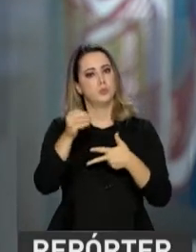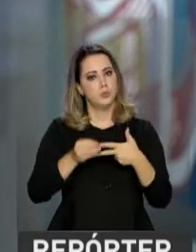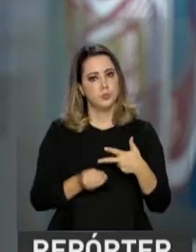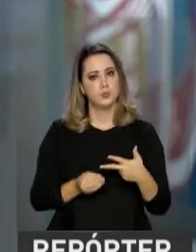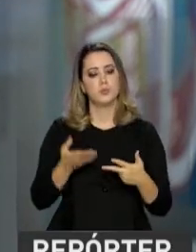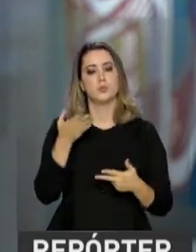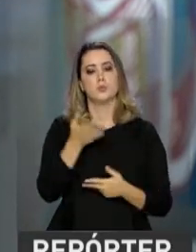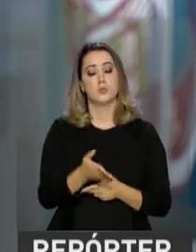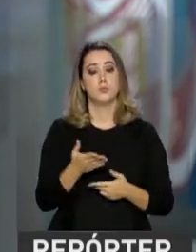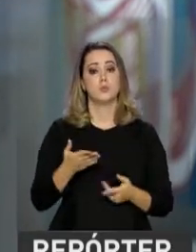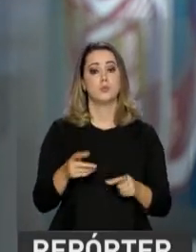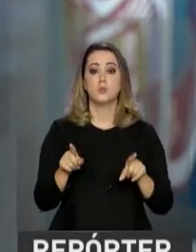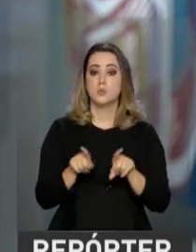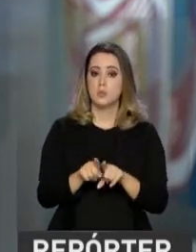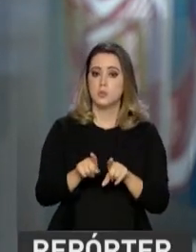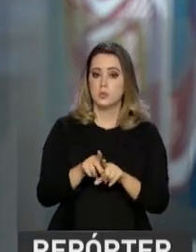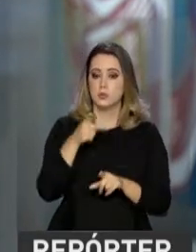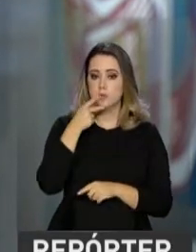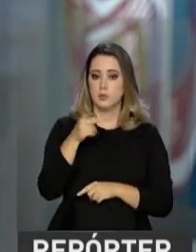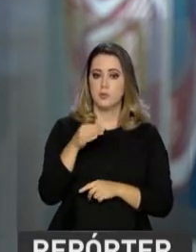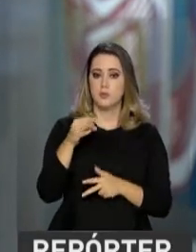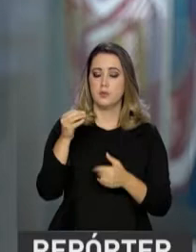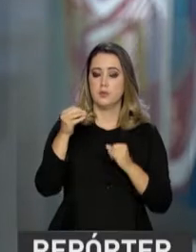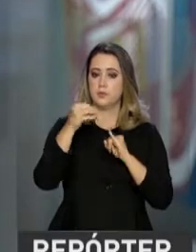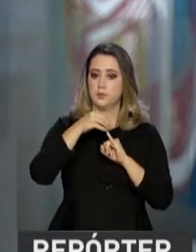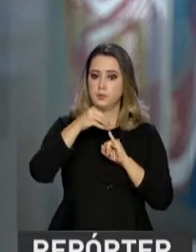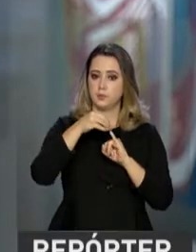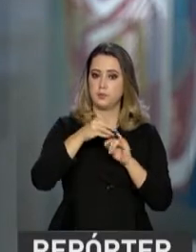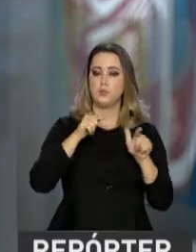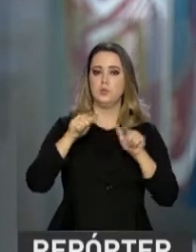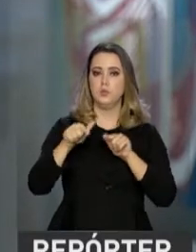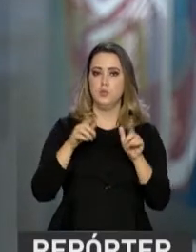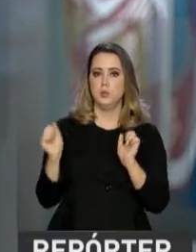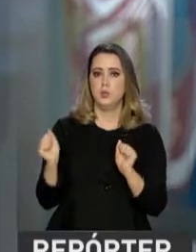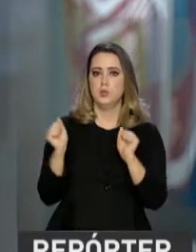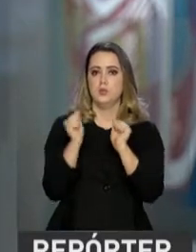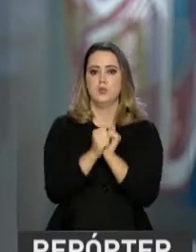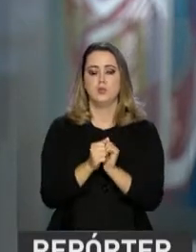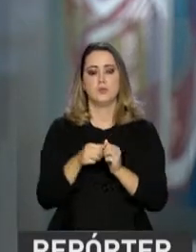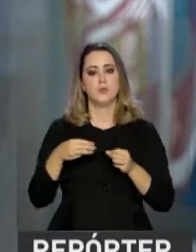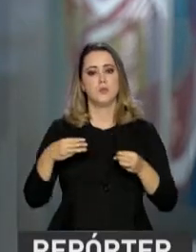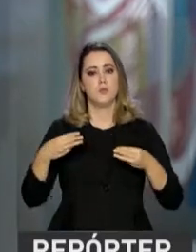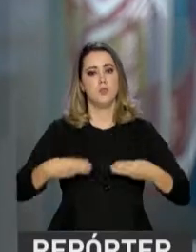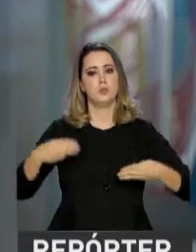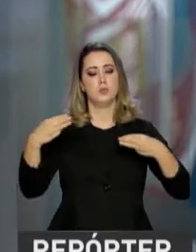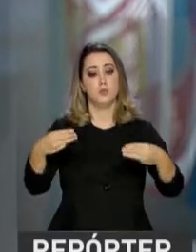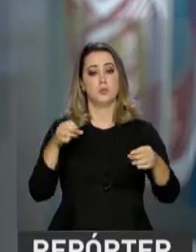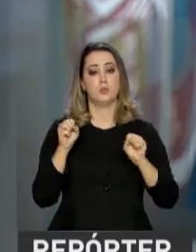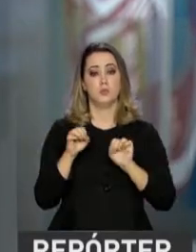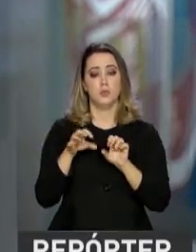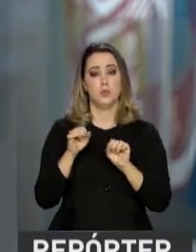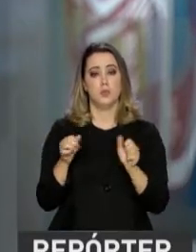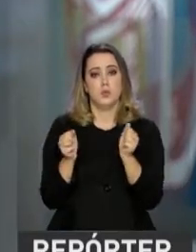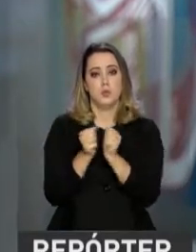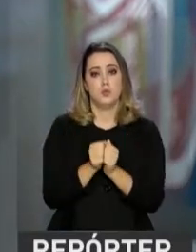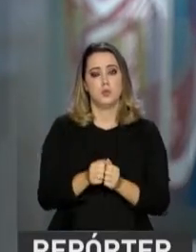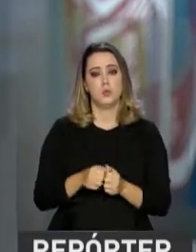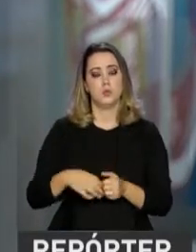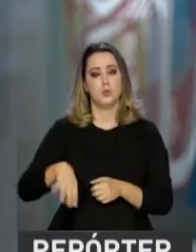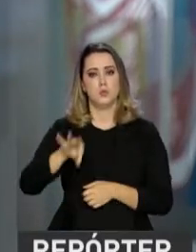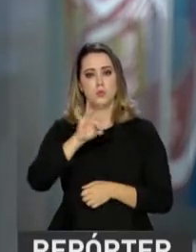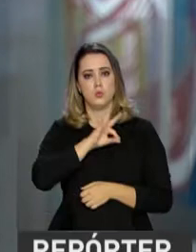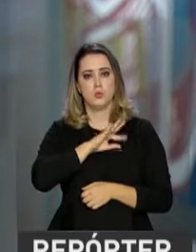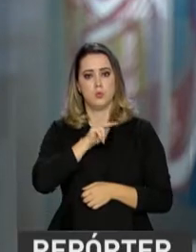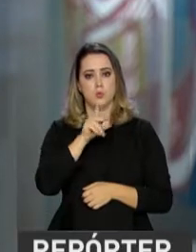médio bom ainda segundo o inep o instituto trabalha em parceria com o ministério da educação ea polícia federal para